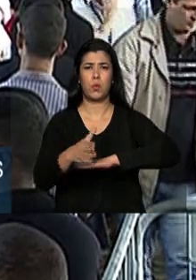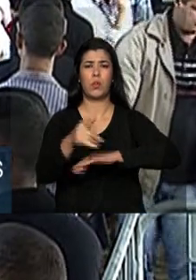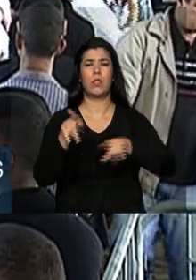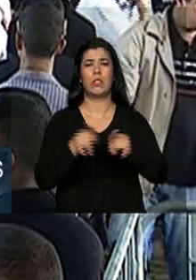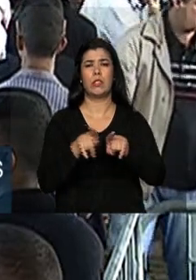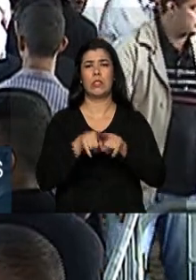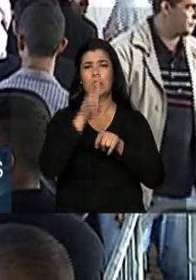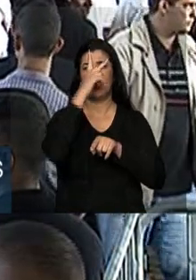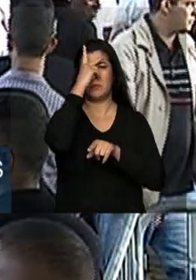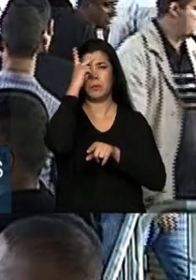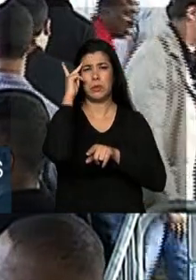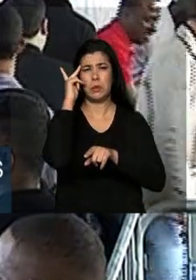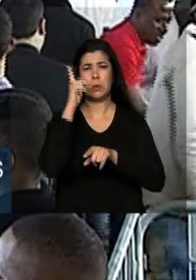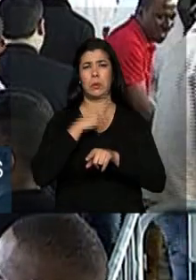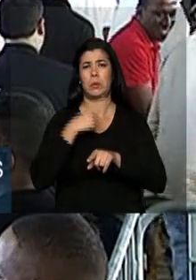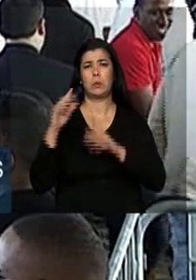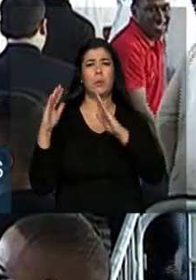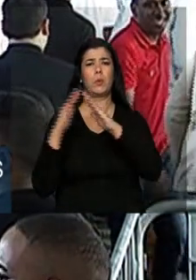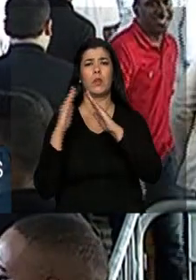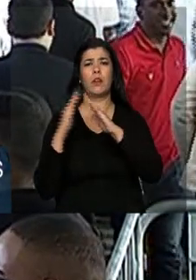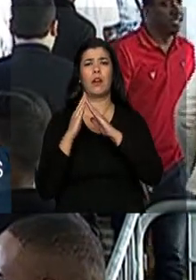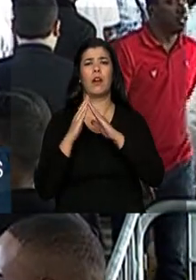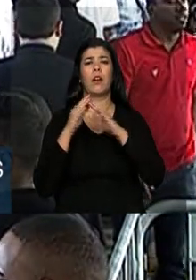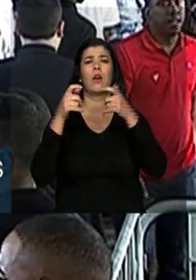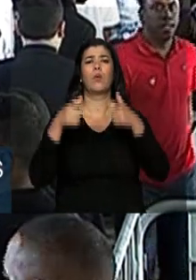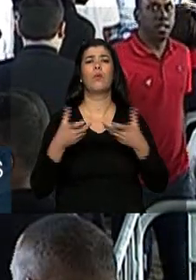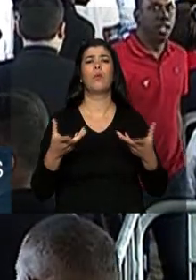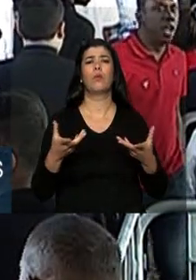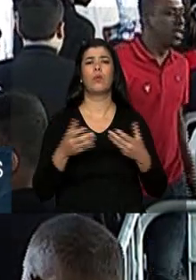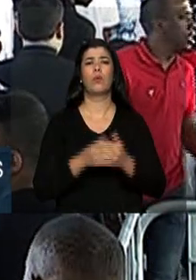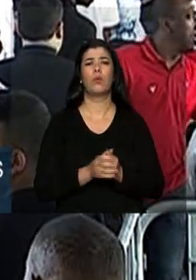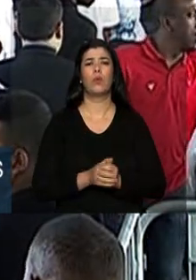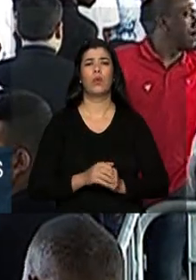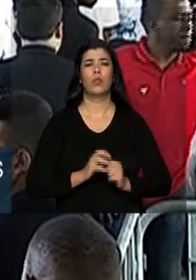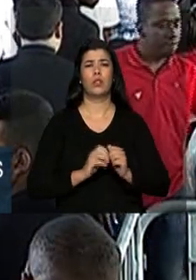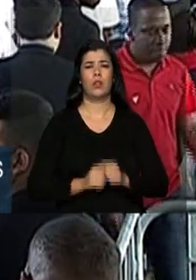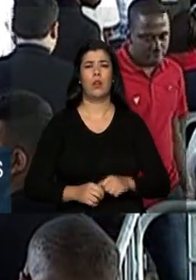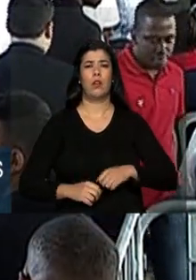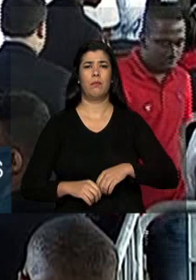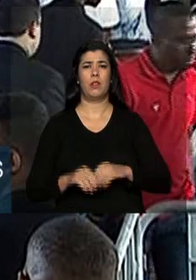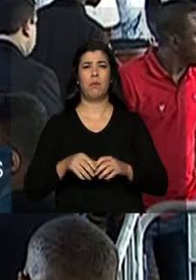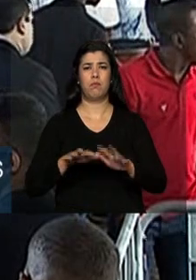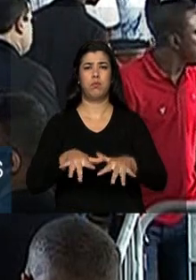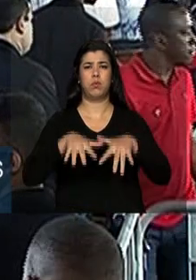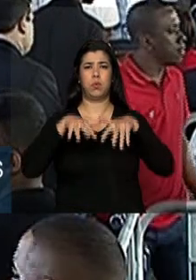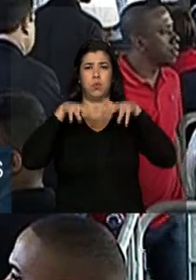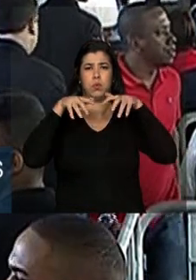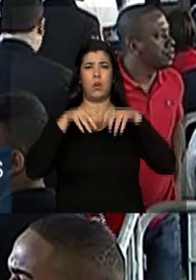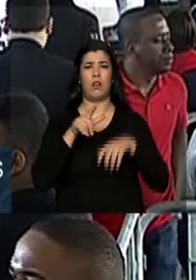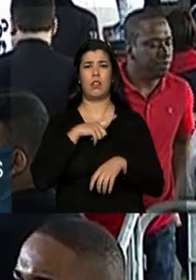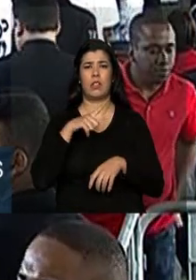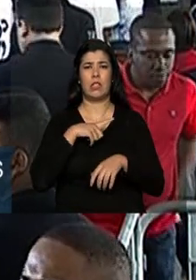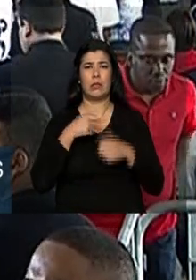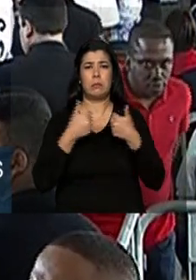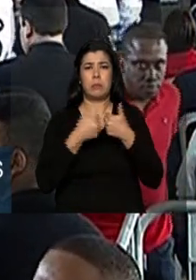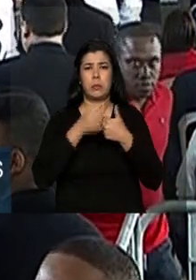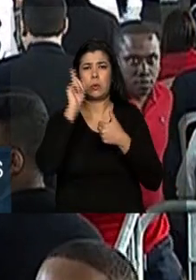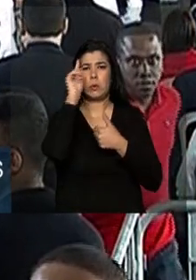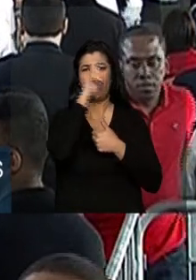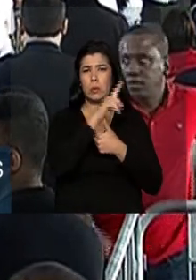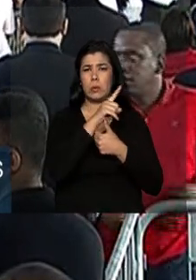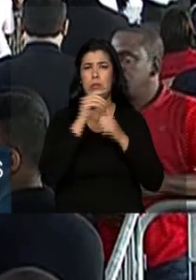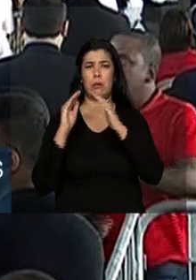gente morando às vezes em encosta com risco de deslizamento, a gente tinha dificuldade de